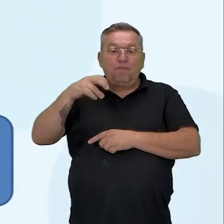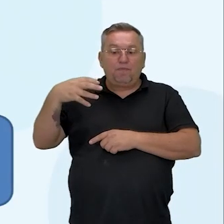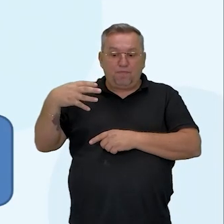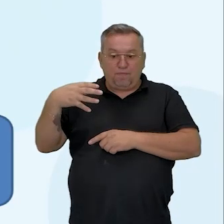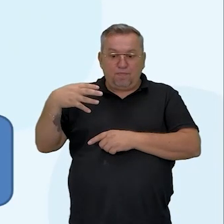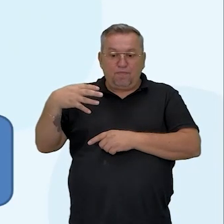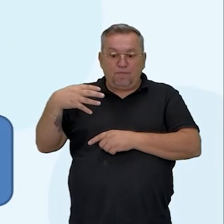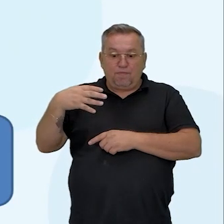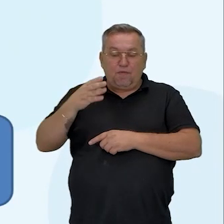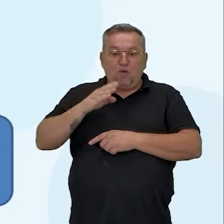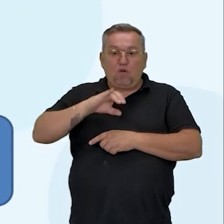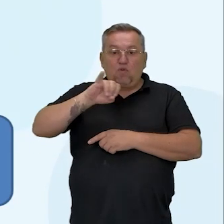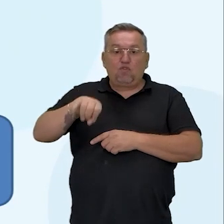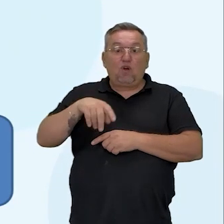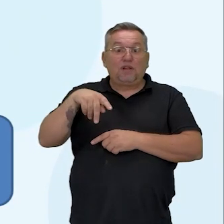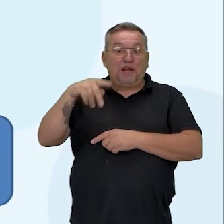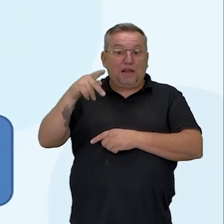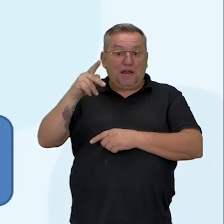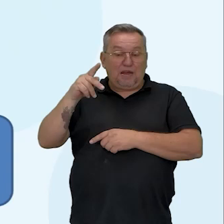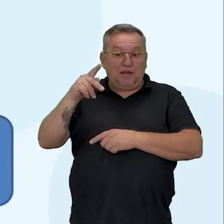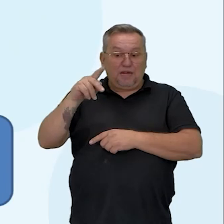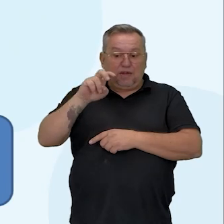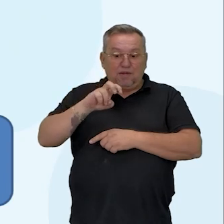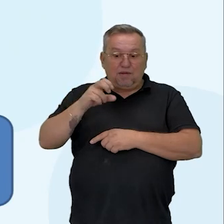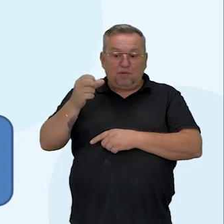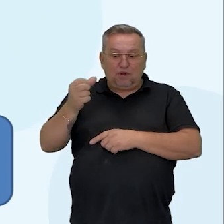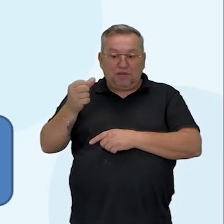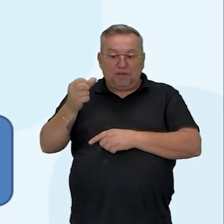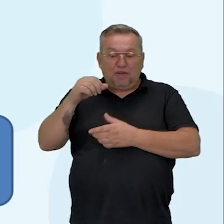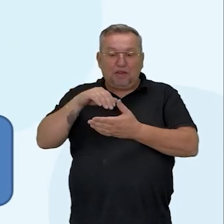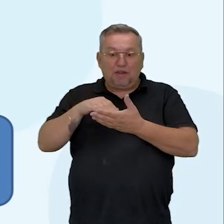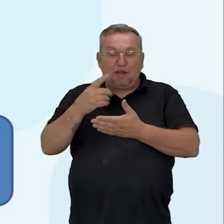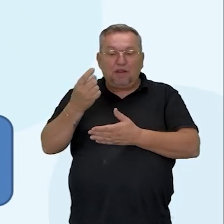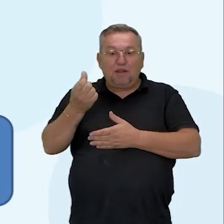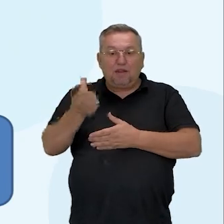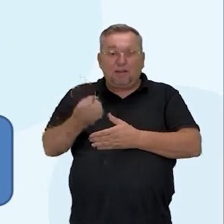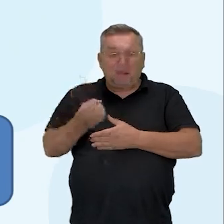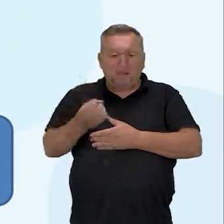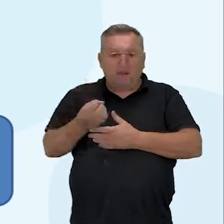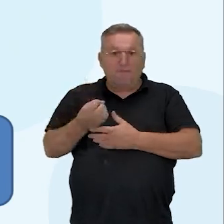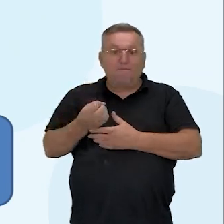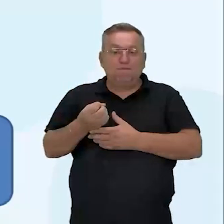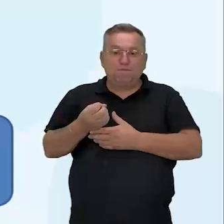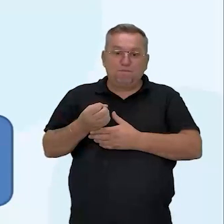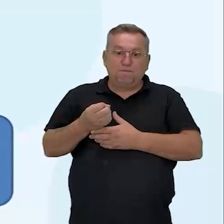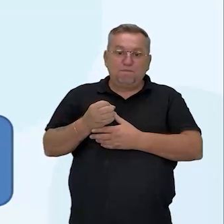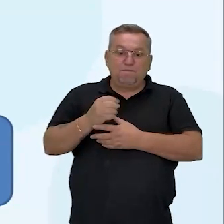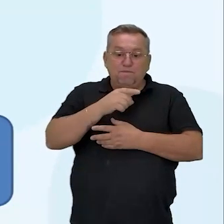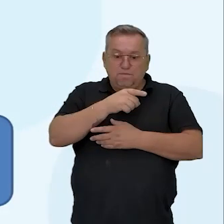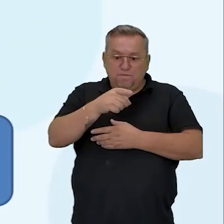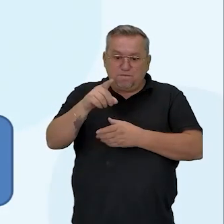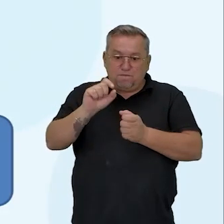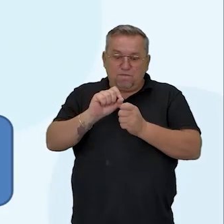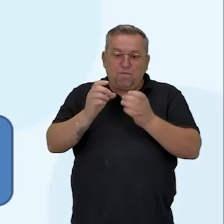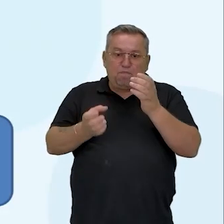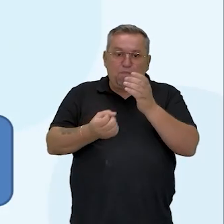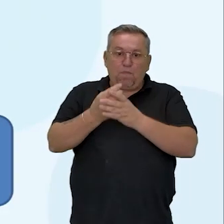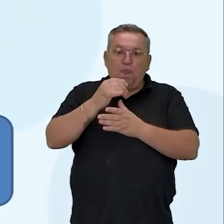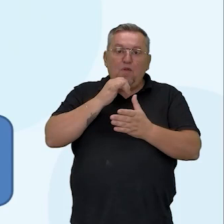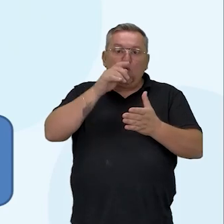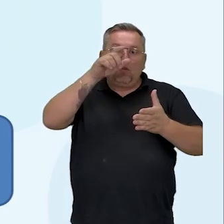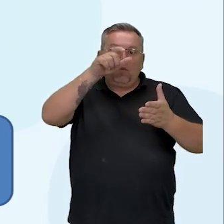1954. Já o JK governa de 56 e 60. É eles que vão criar um modelo